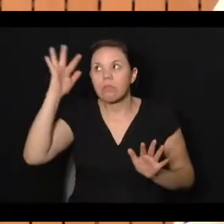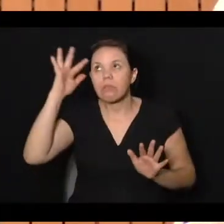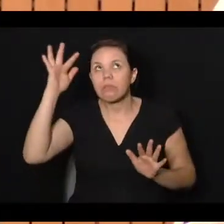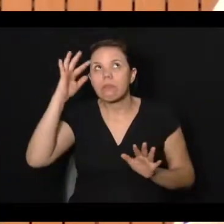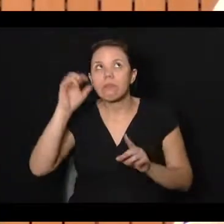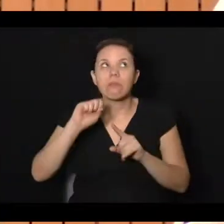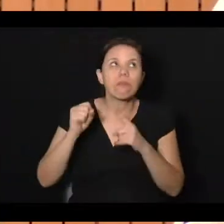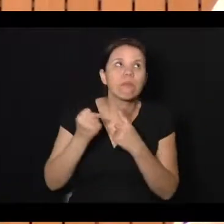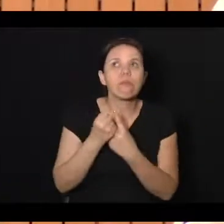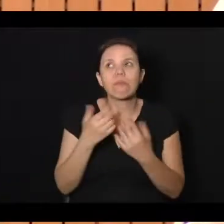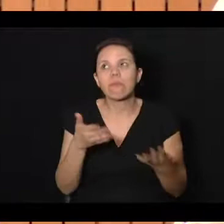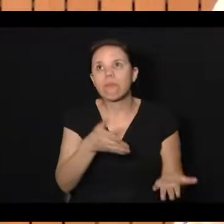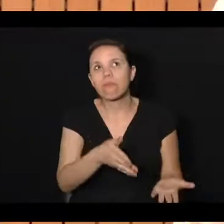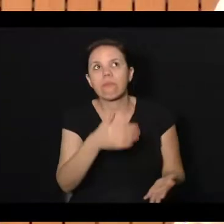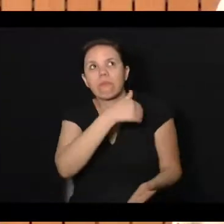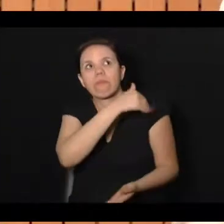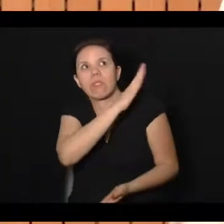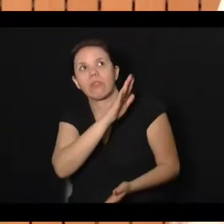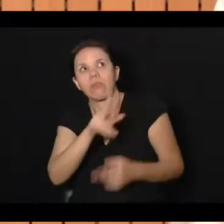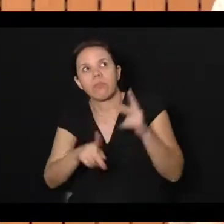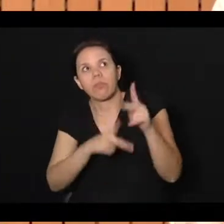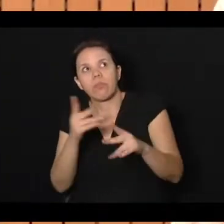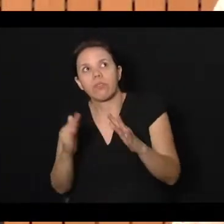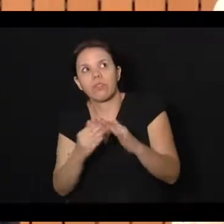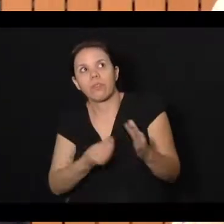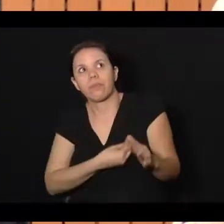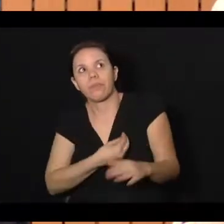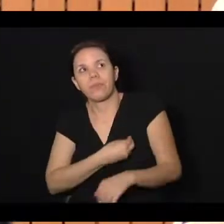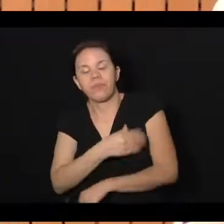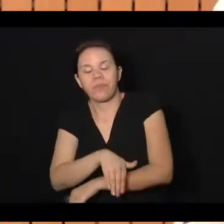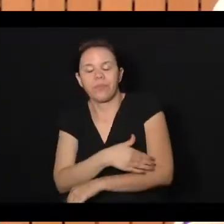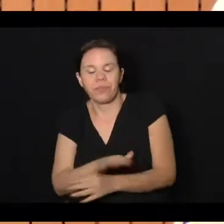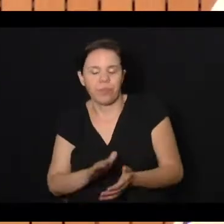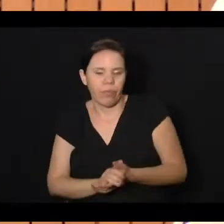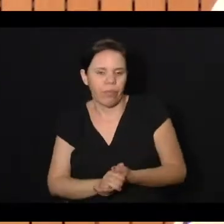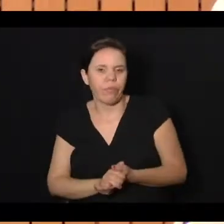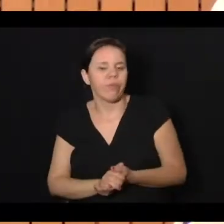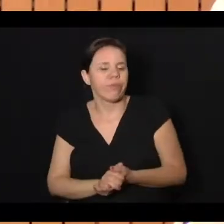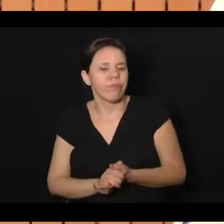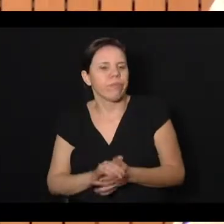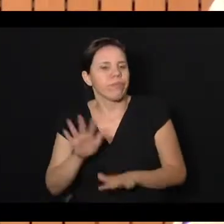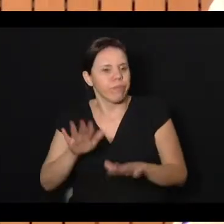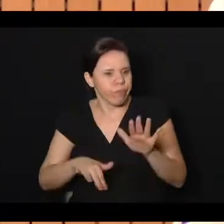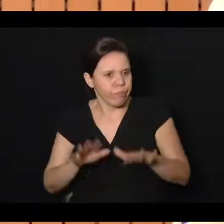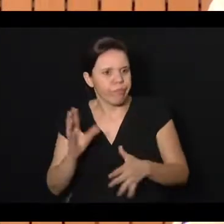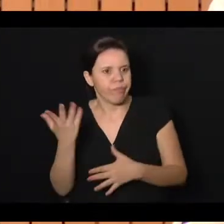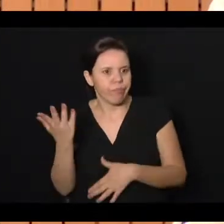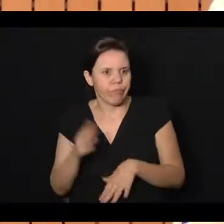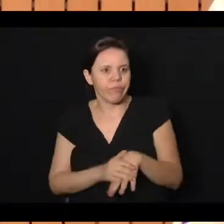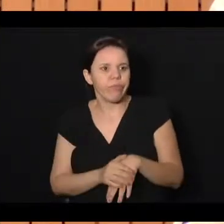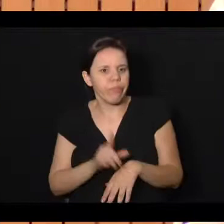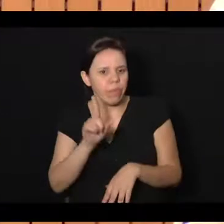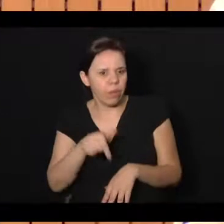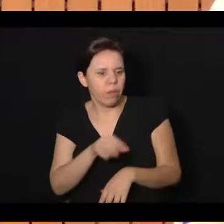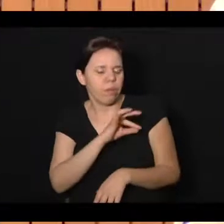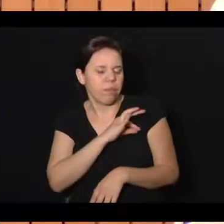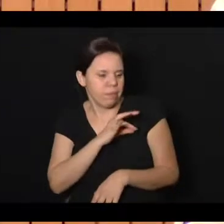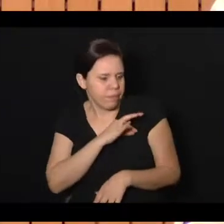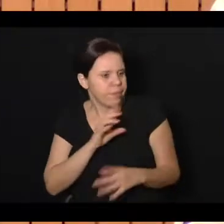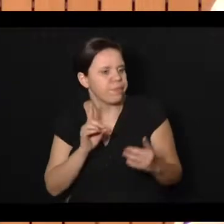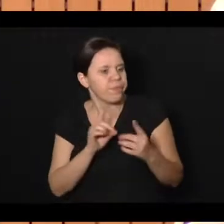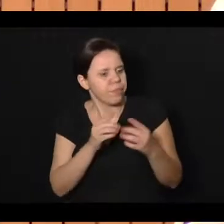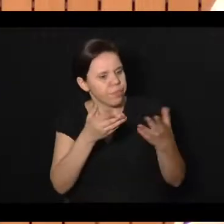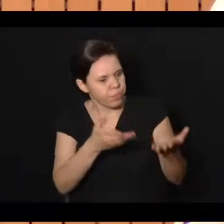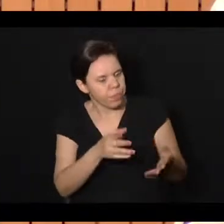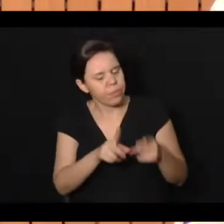elas a população de rua então serviço de abordagem muitas vezes é quem faz essa aproximação ele atende todo o rio todo o território